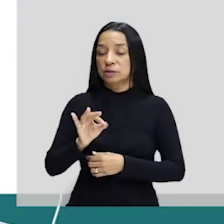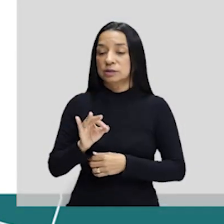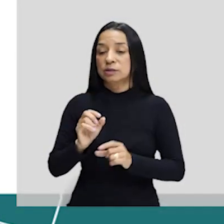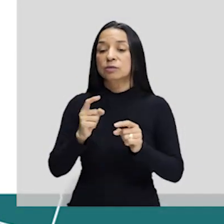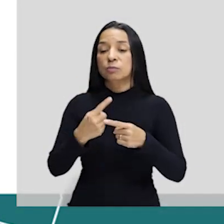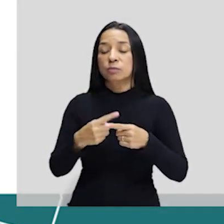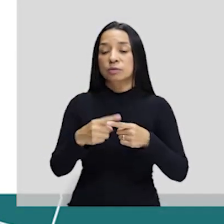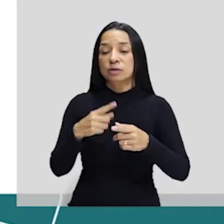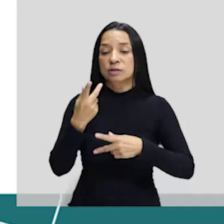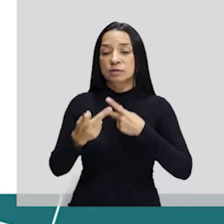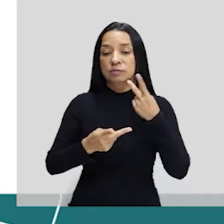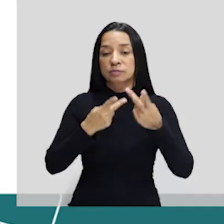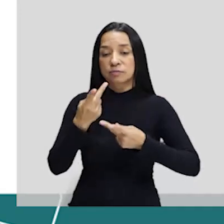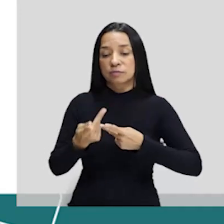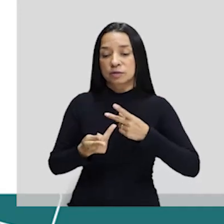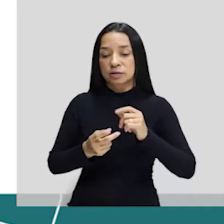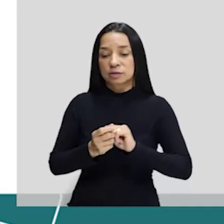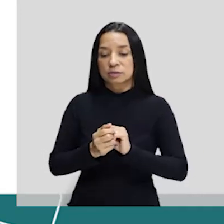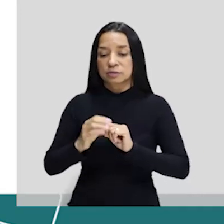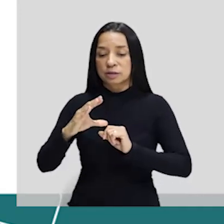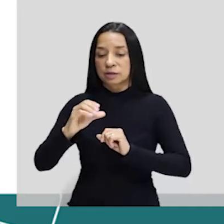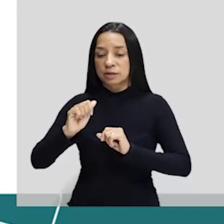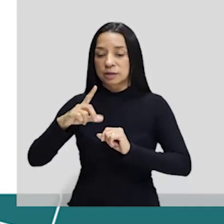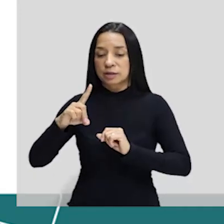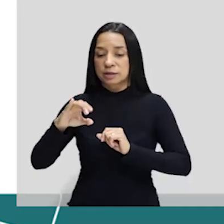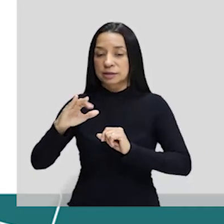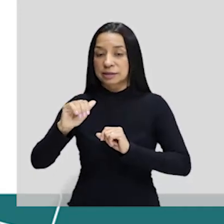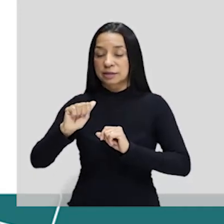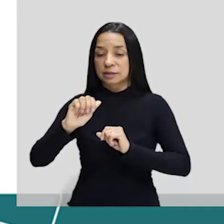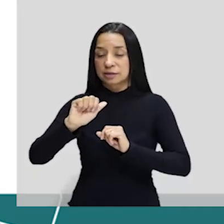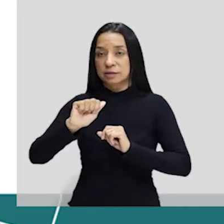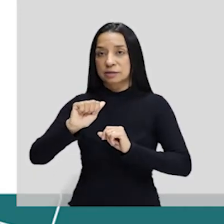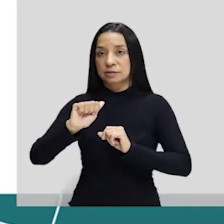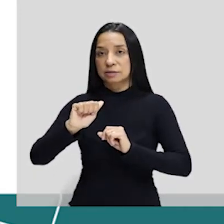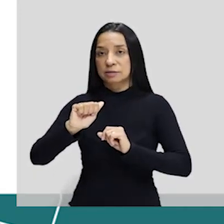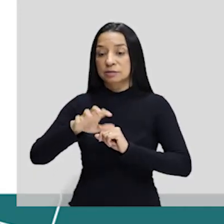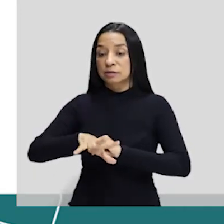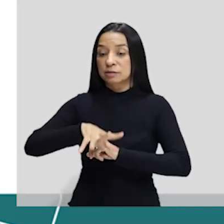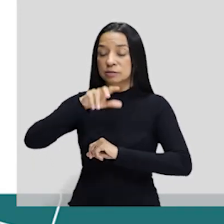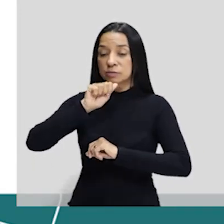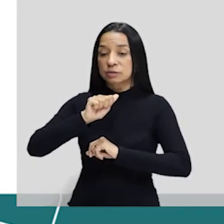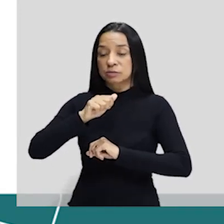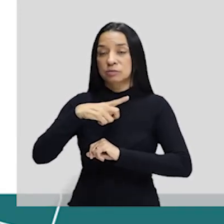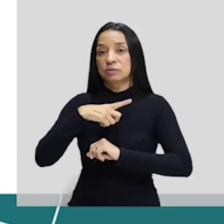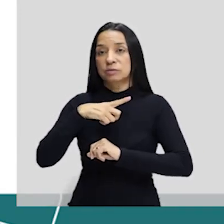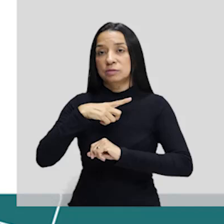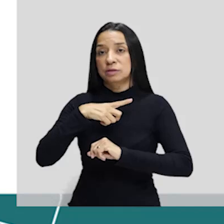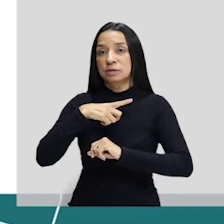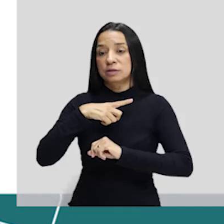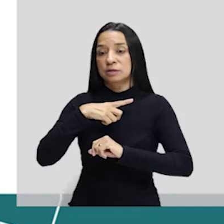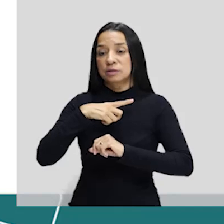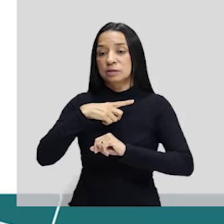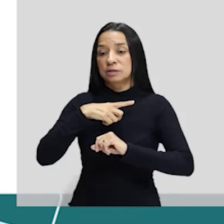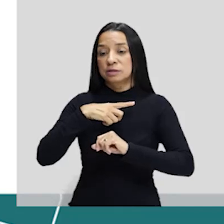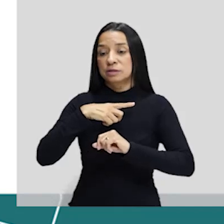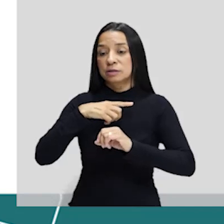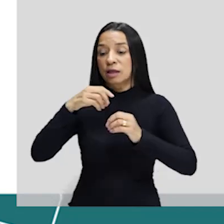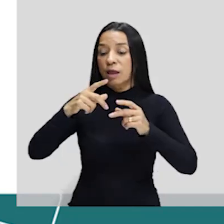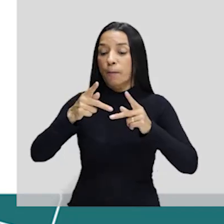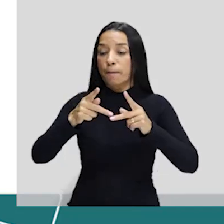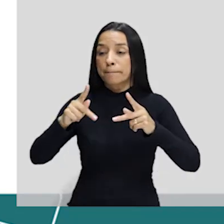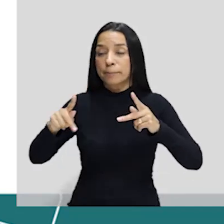ele está falando que a cadeia respiratória, o que seria essa cadeia respiratória? Existe uma cadeia de várias